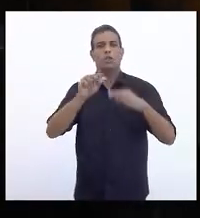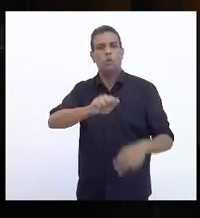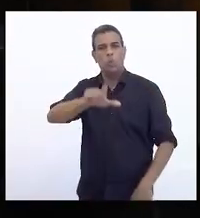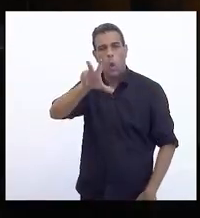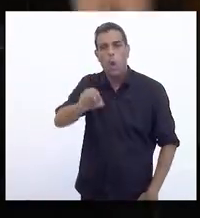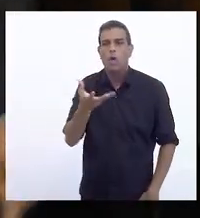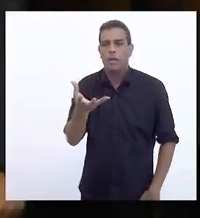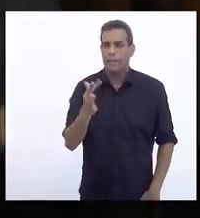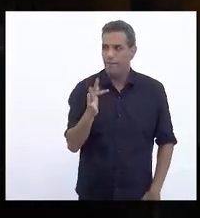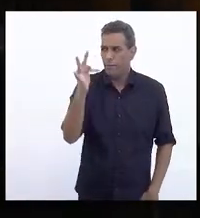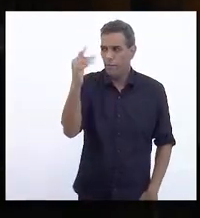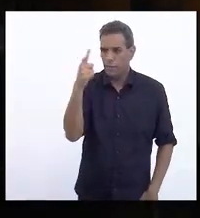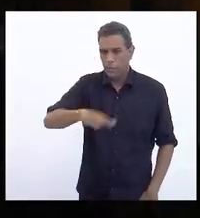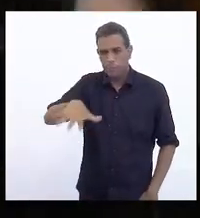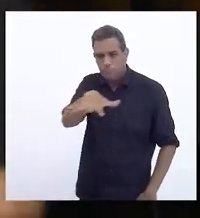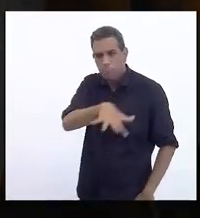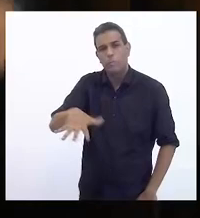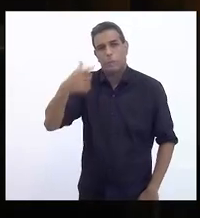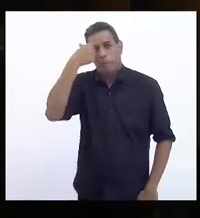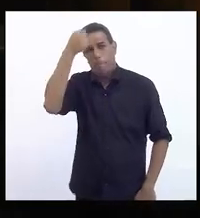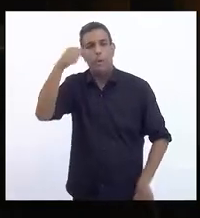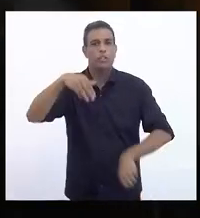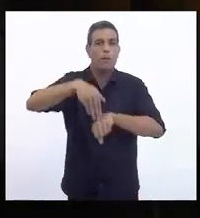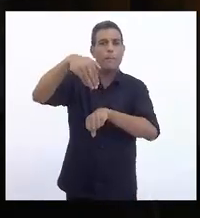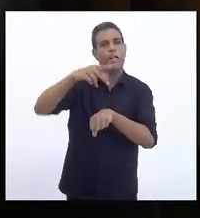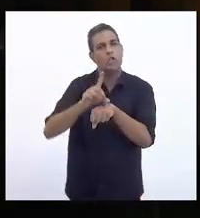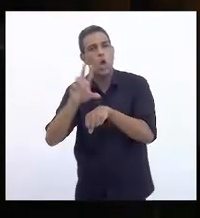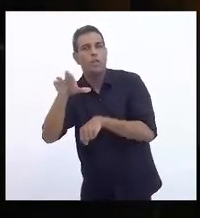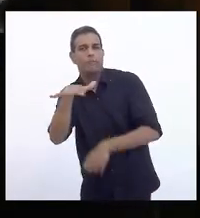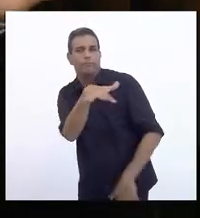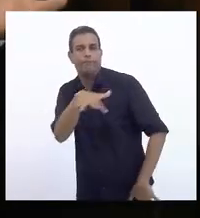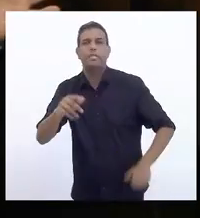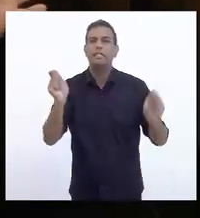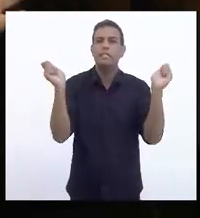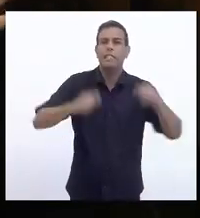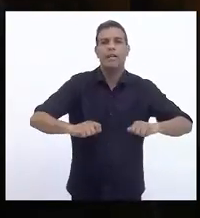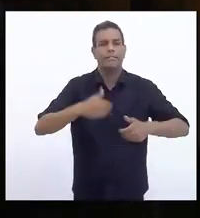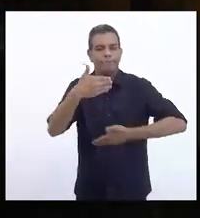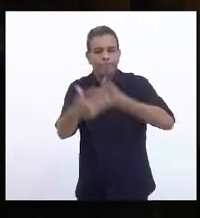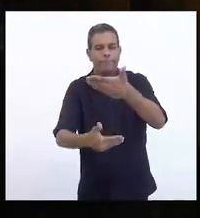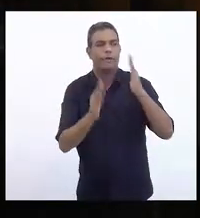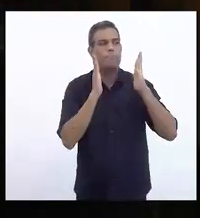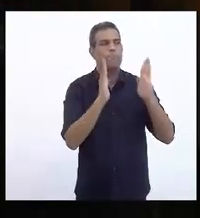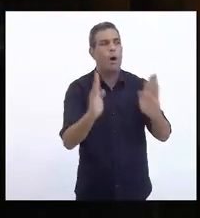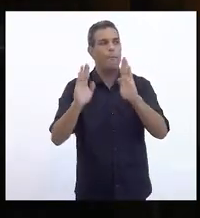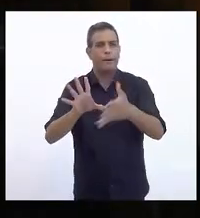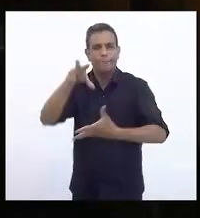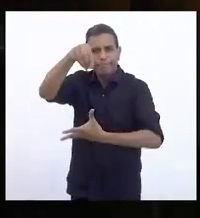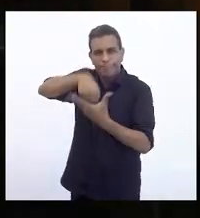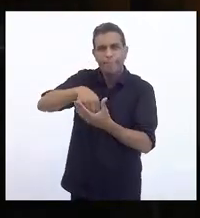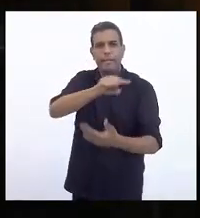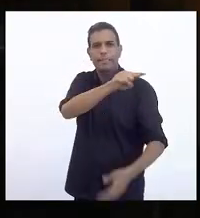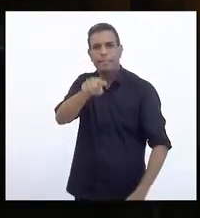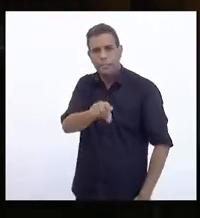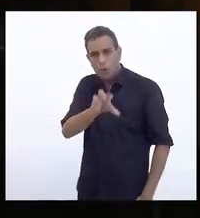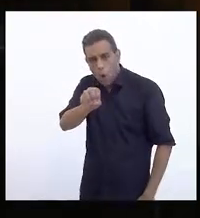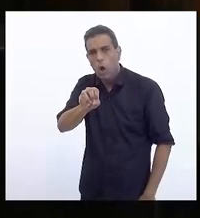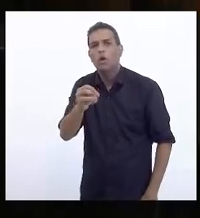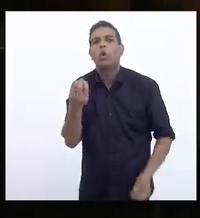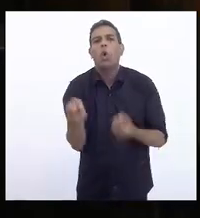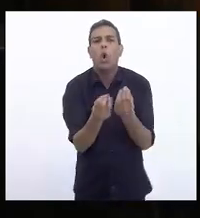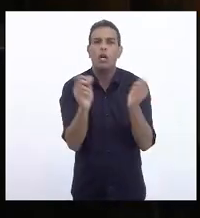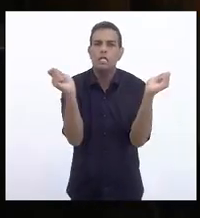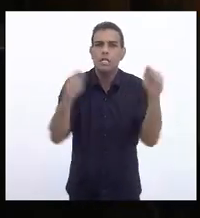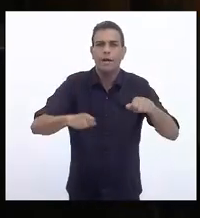que querem se graduar, querem fazer mestrado, querem fazer doutorado, que possam ter esse processo e que a Zona Oeste do Rio de Janeiro não deixe de